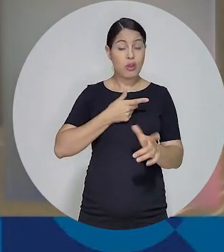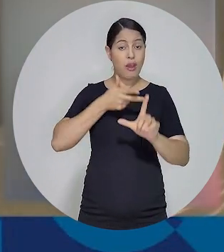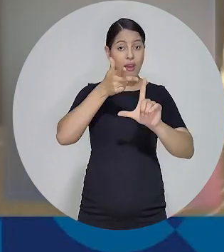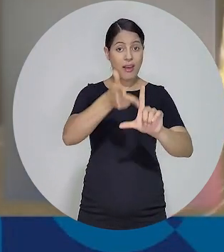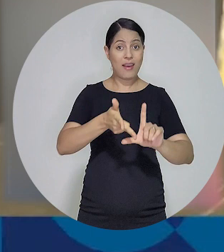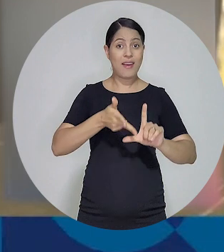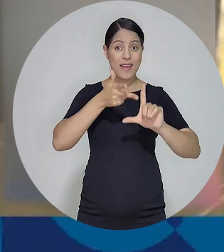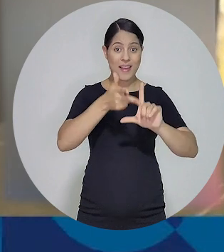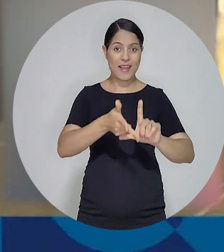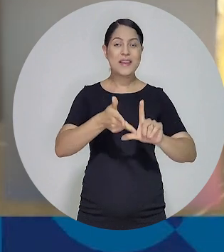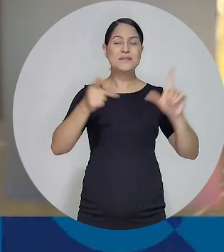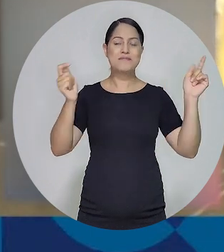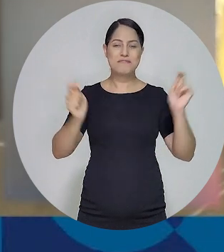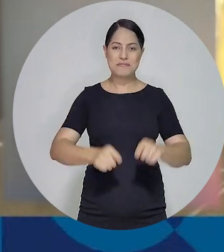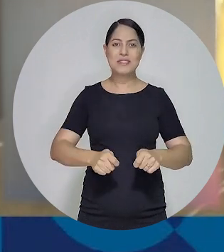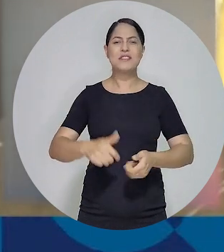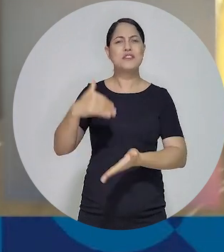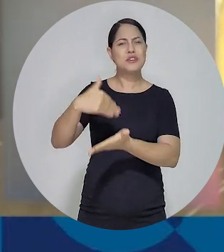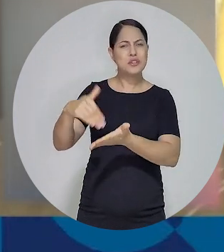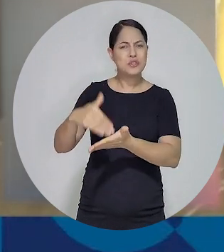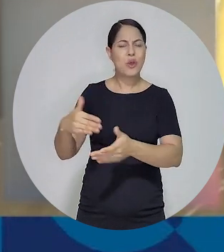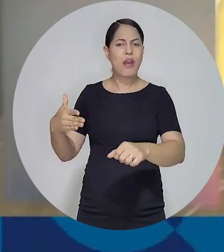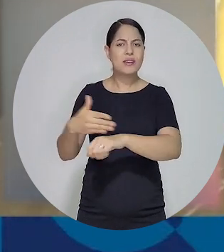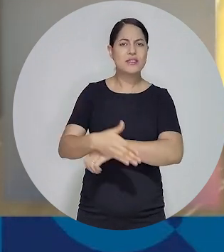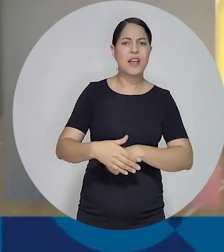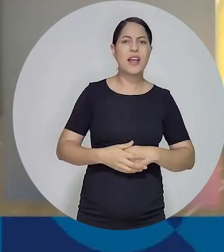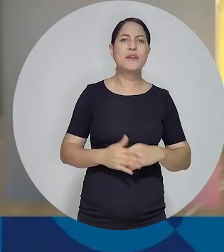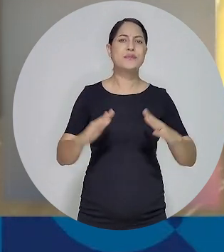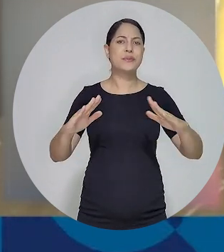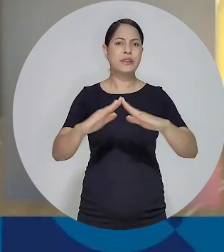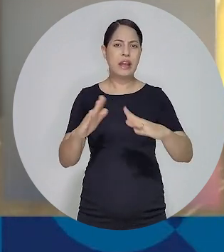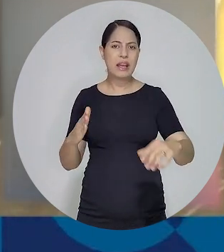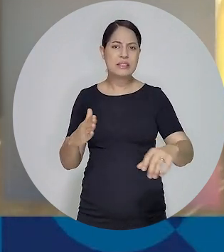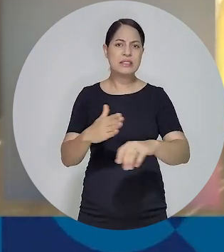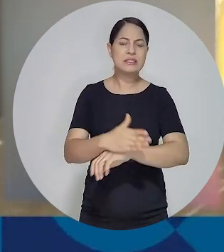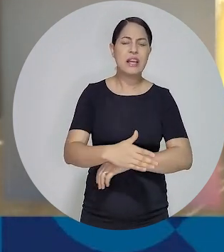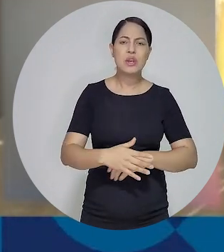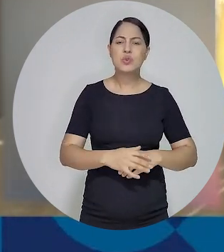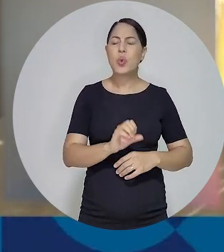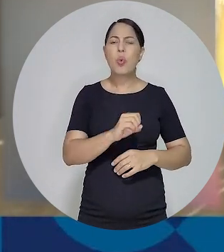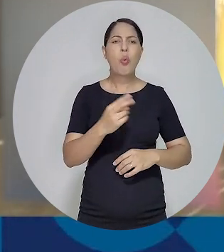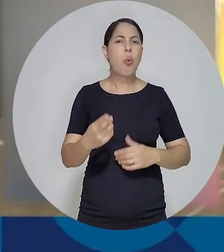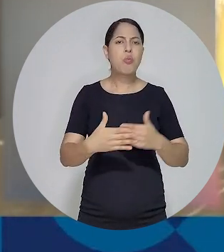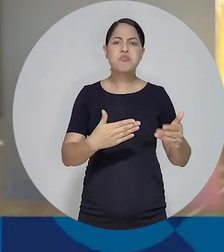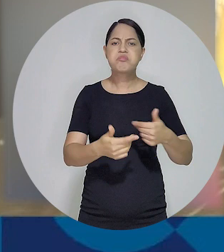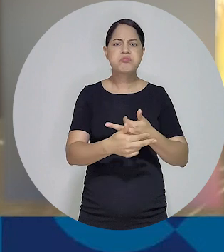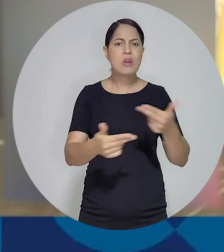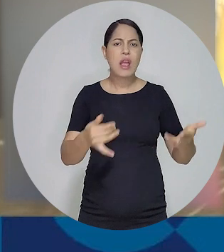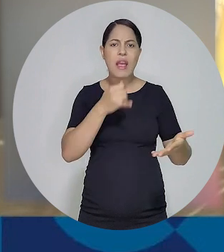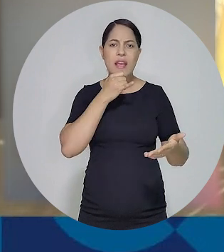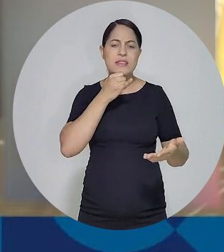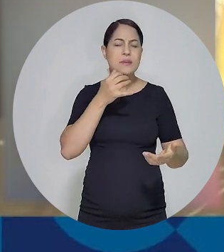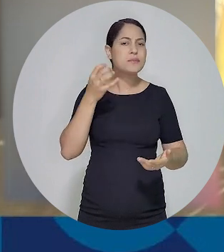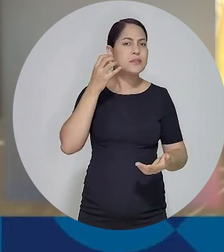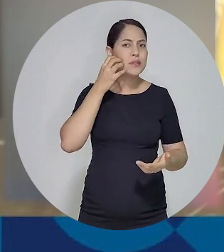justamente através dessa live poder chegar em cada escritório, em cada lar, ou em